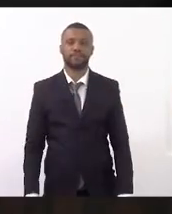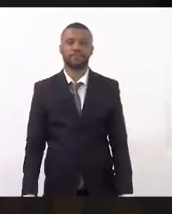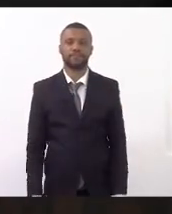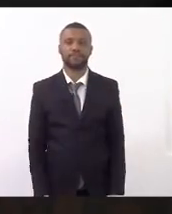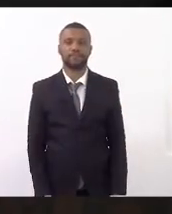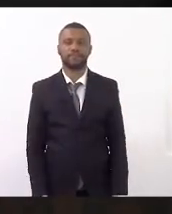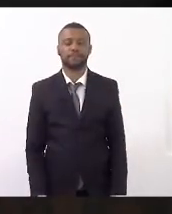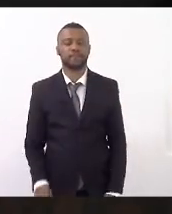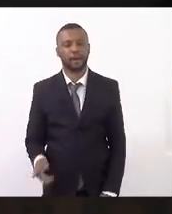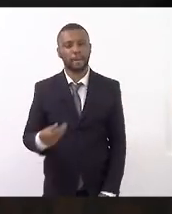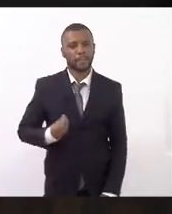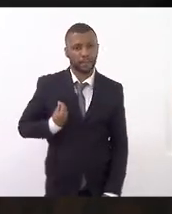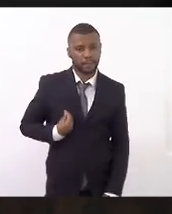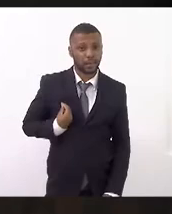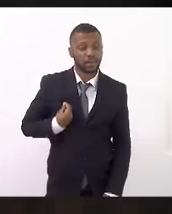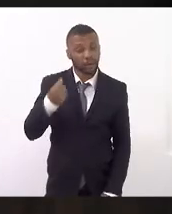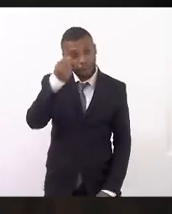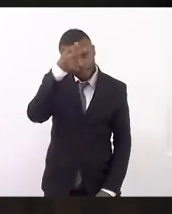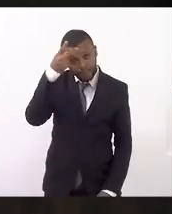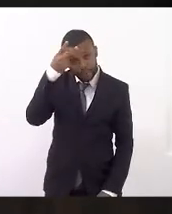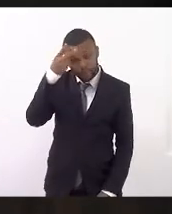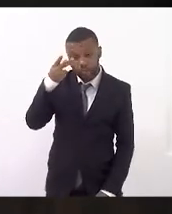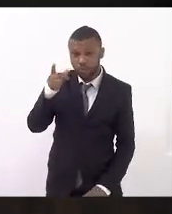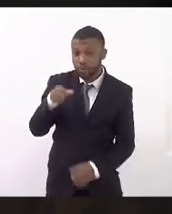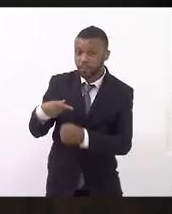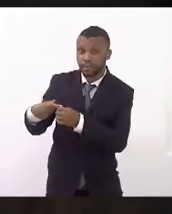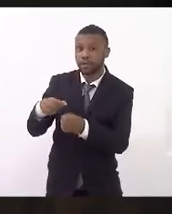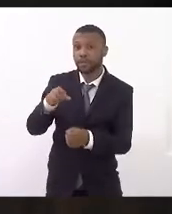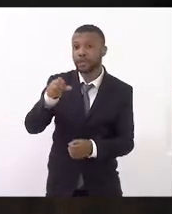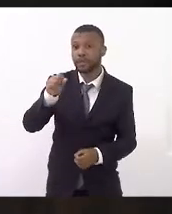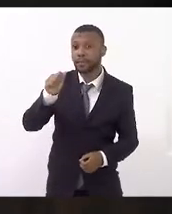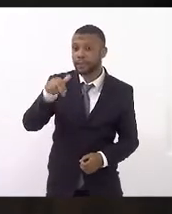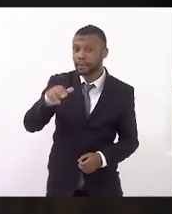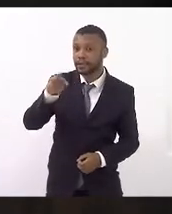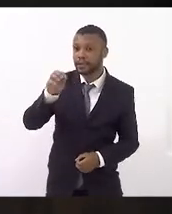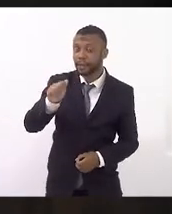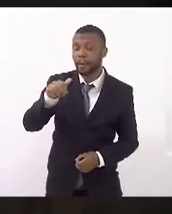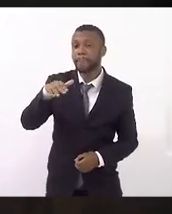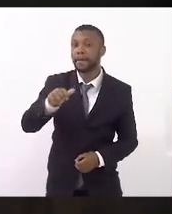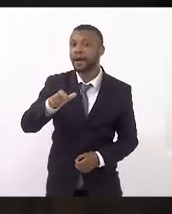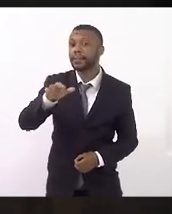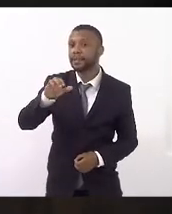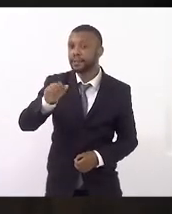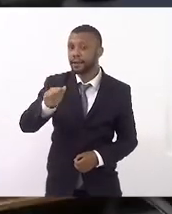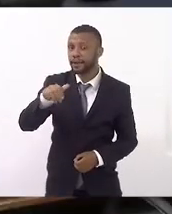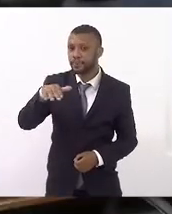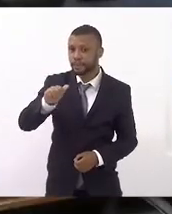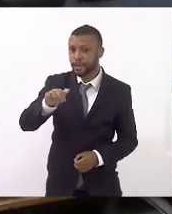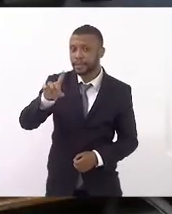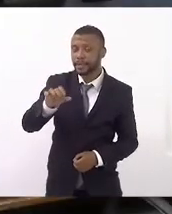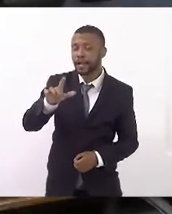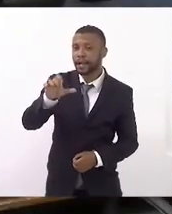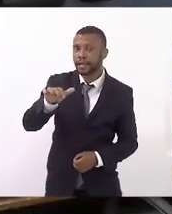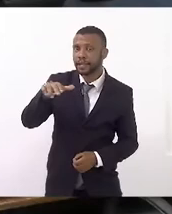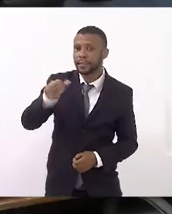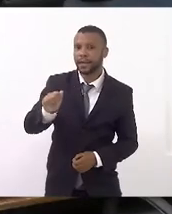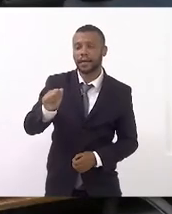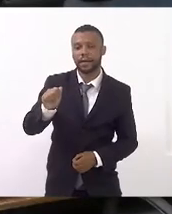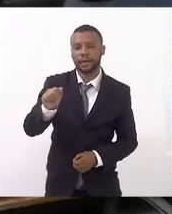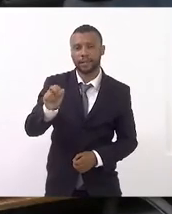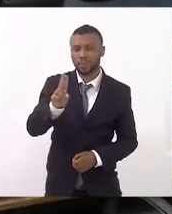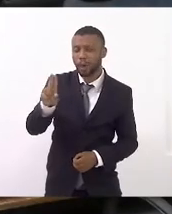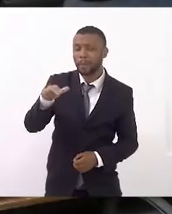Está presente o prefeito de Santa Maria Madalena, Nilson. Seja bem-vindo. Para discutir, deputada Renata.